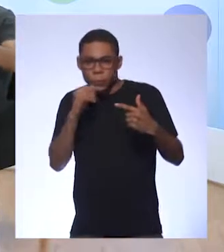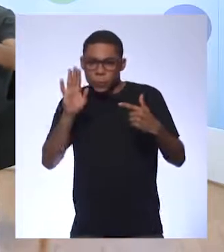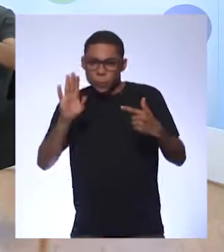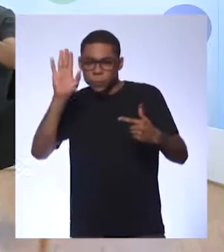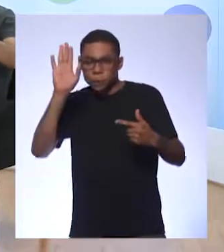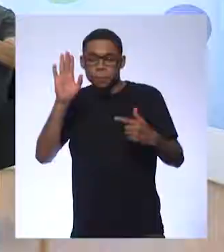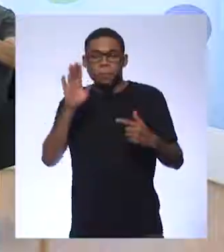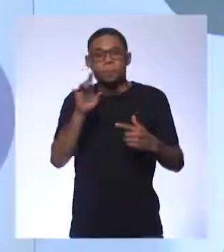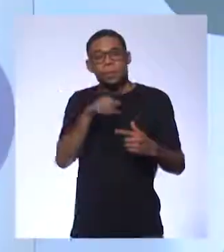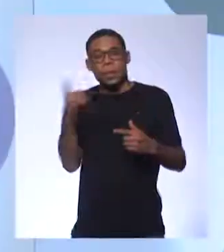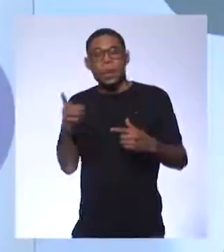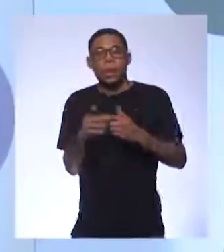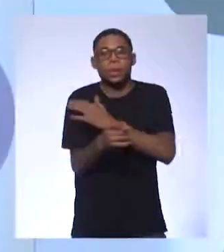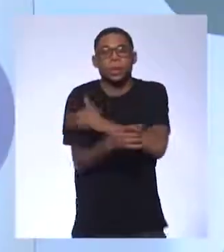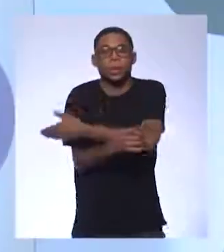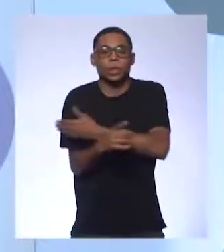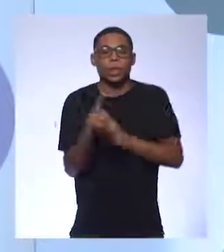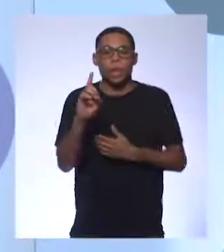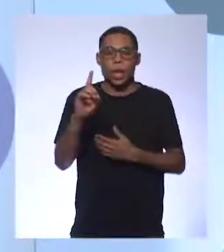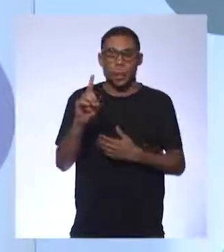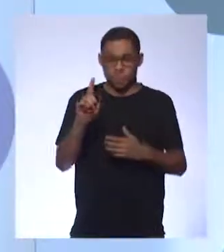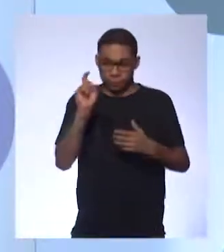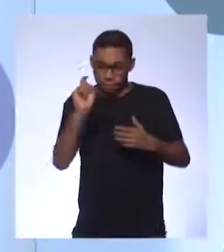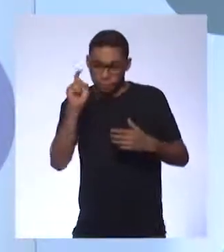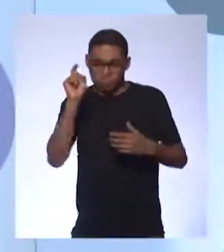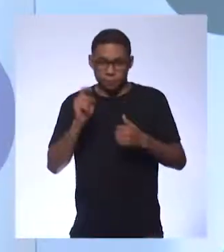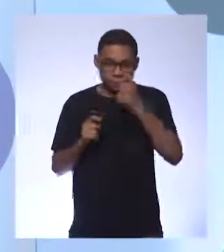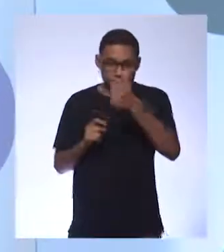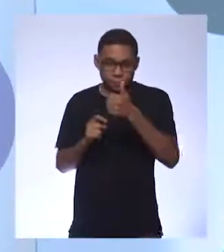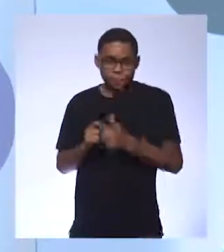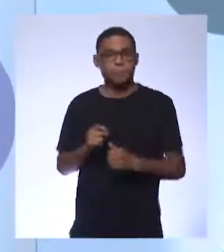tá do lado direito se for o celular, do celular. Legal,